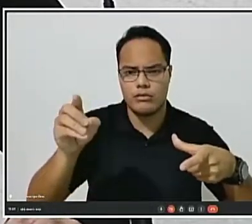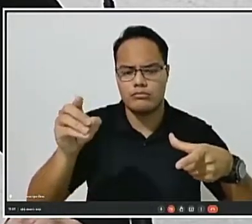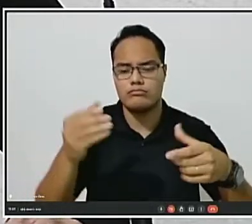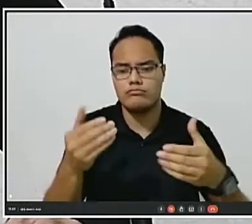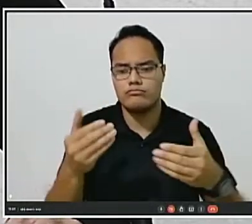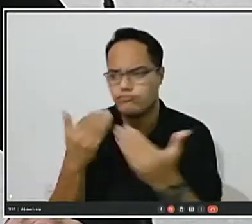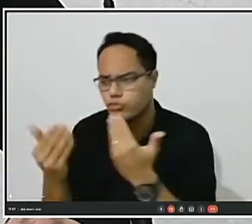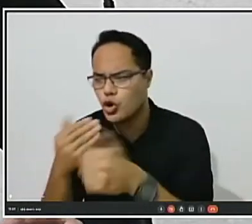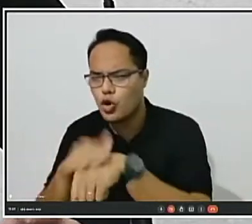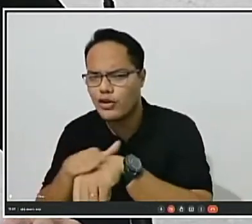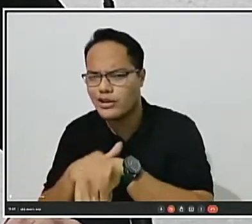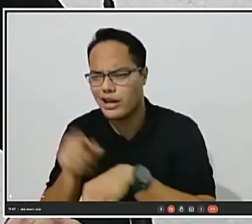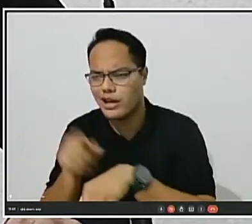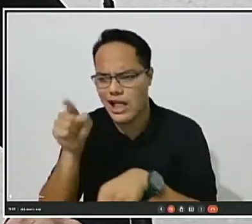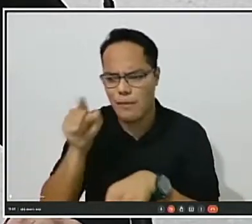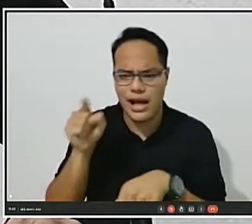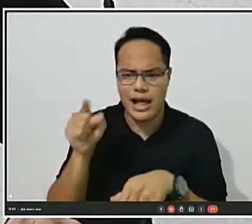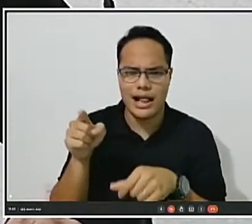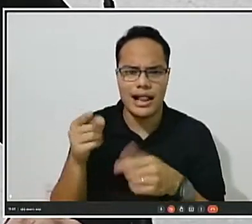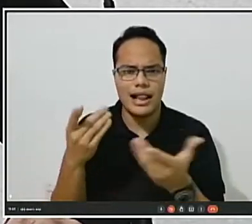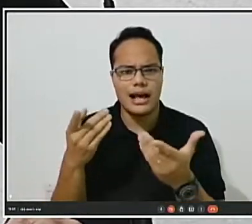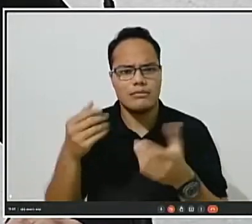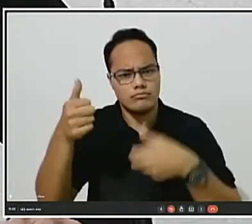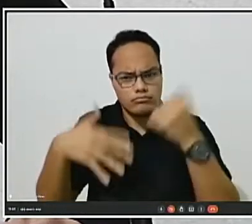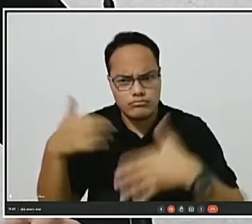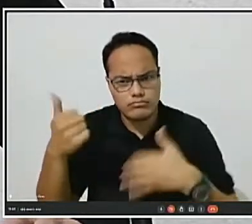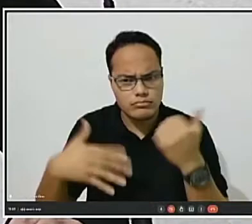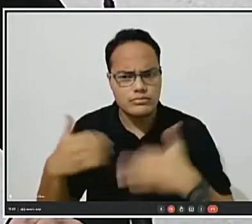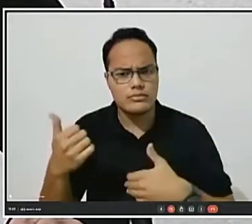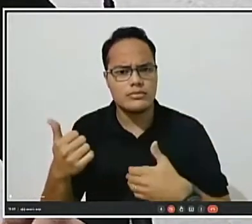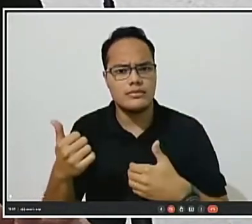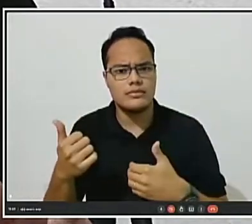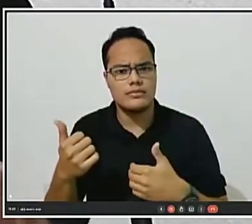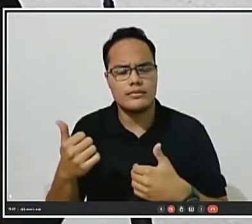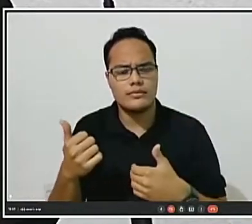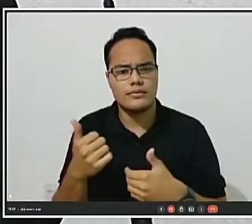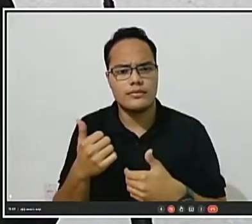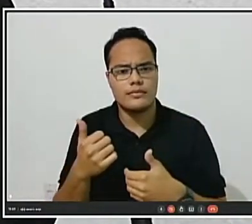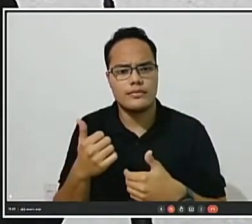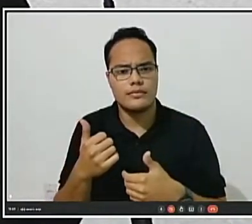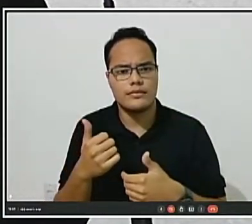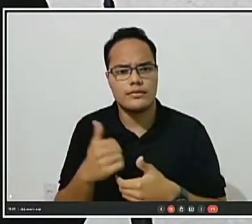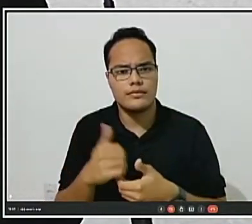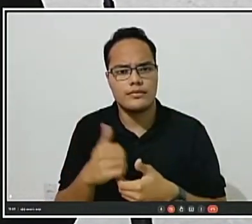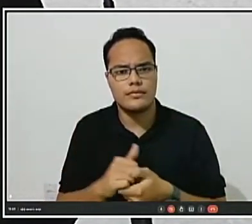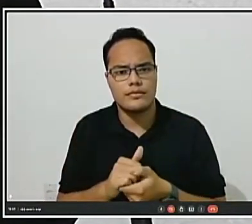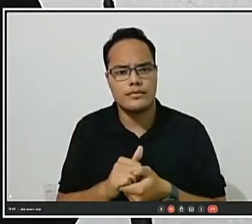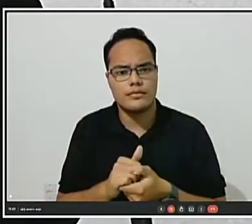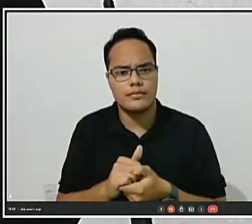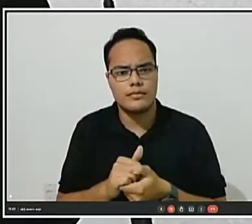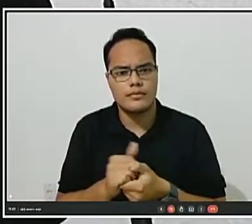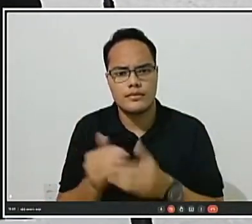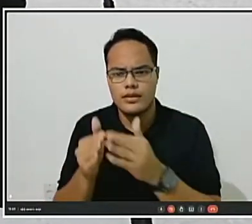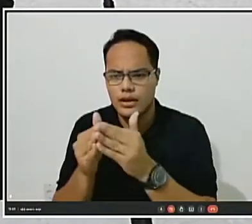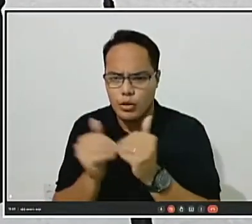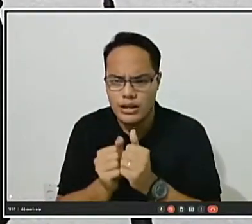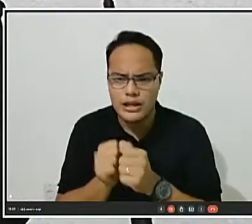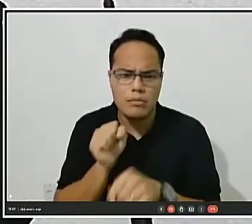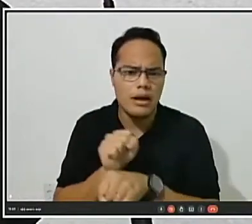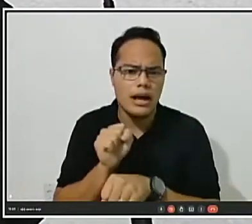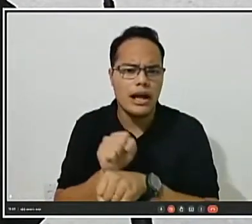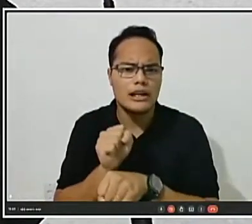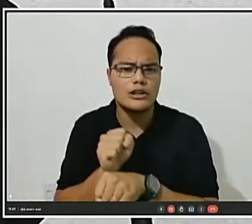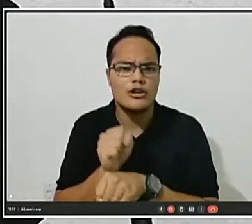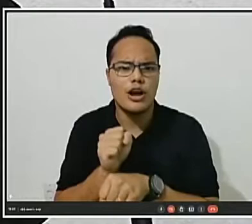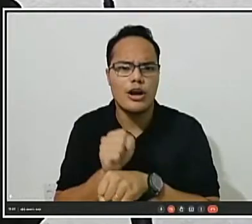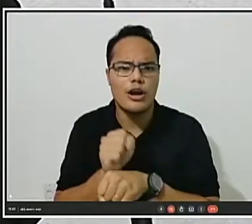para a Câmara, viu, Neto? Eu conversei com eles. E isso aí, só que eles têm que aguardar essas 2 audiências públicas. Quando vir